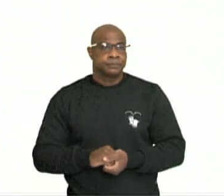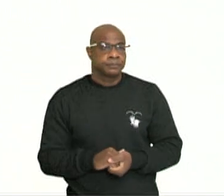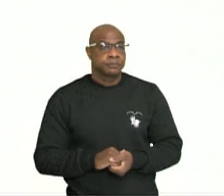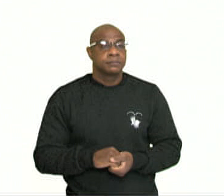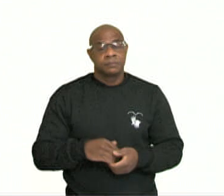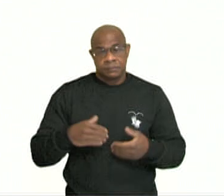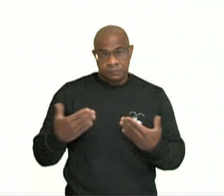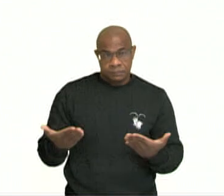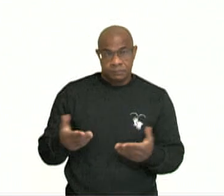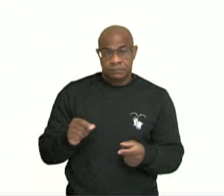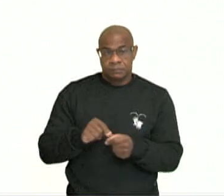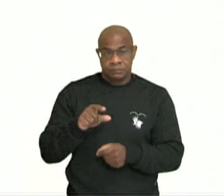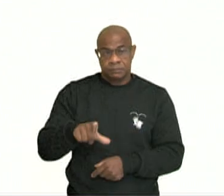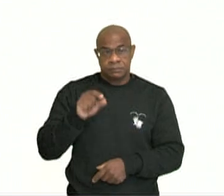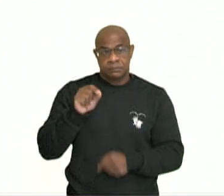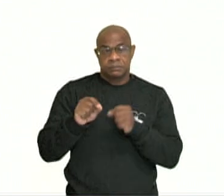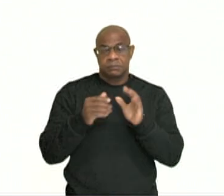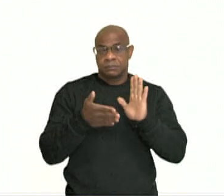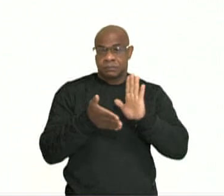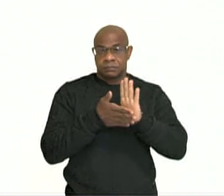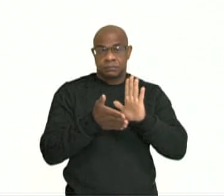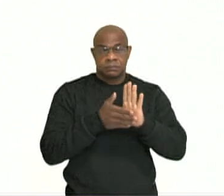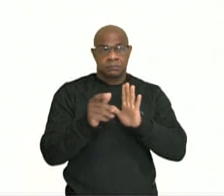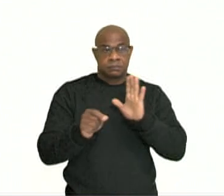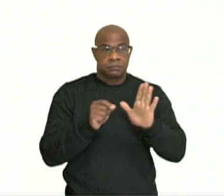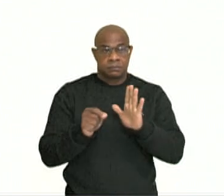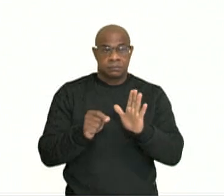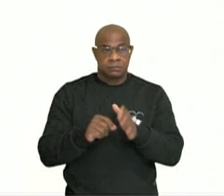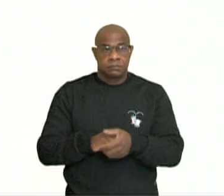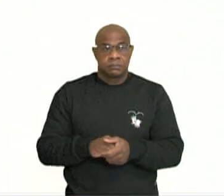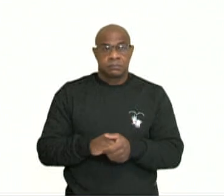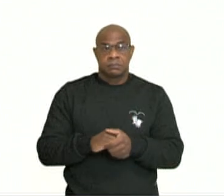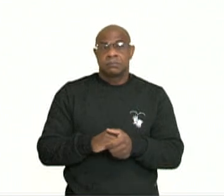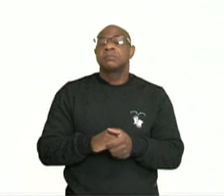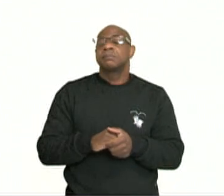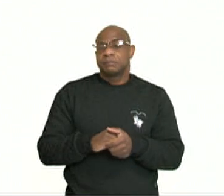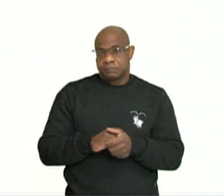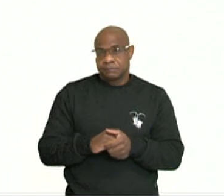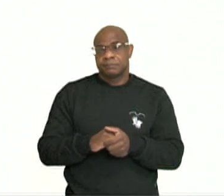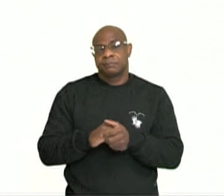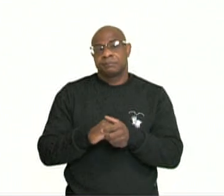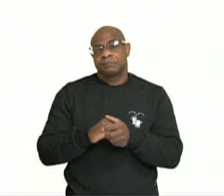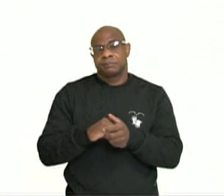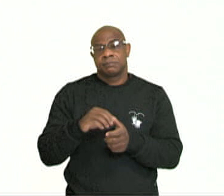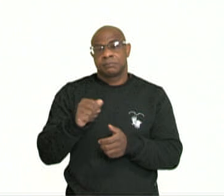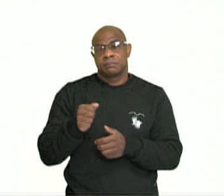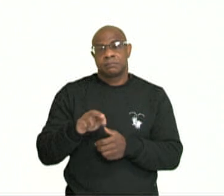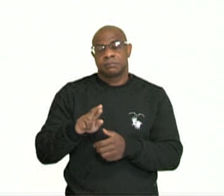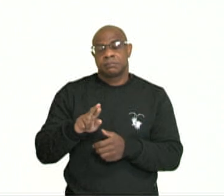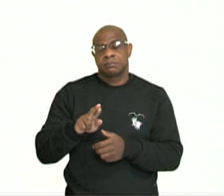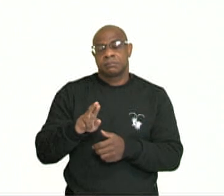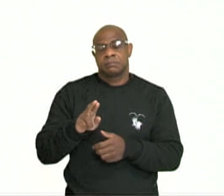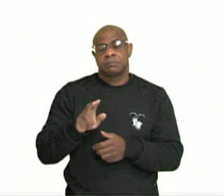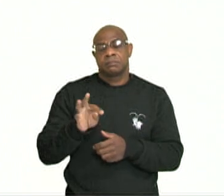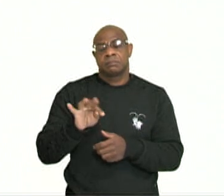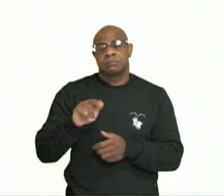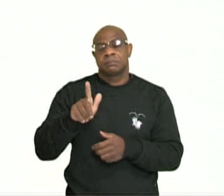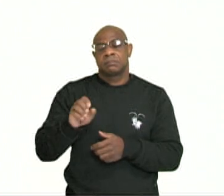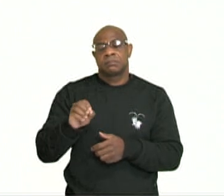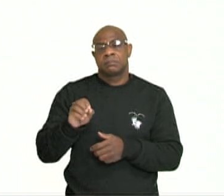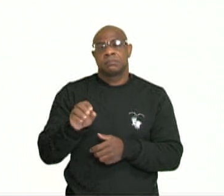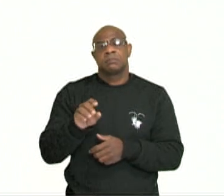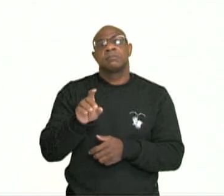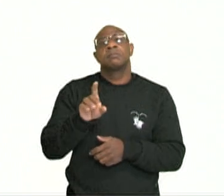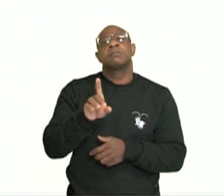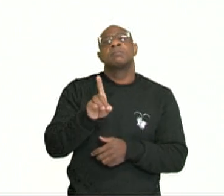redação.pr.gov.br, vai escolher a proposta de artigo de opinião, selecione lá, e vai fazer com o